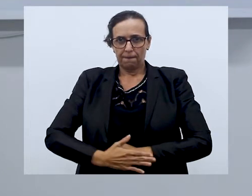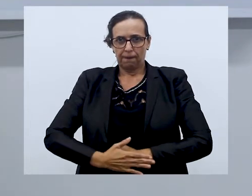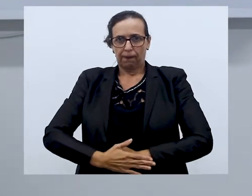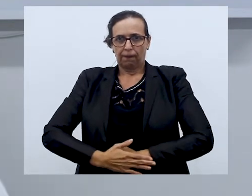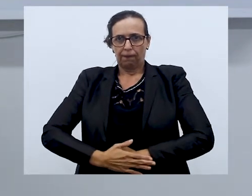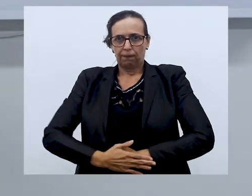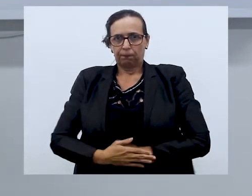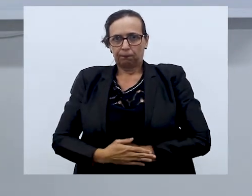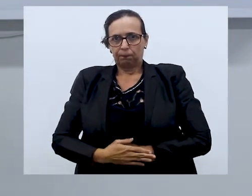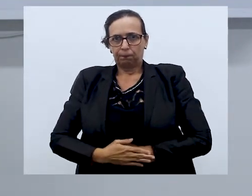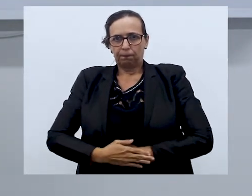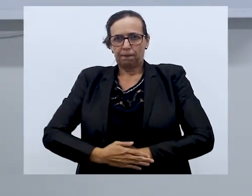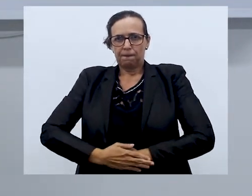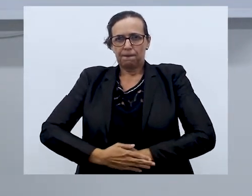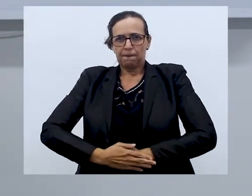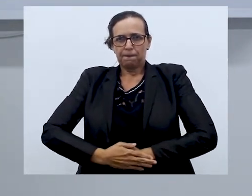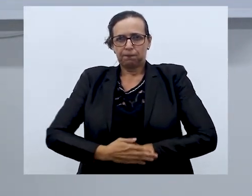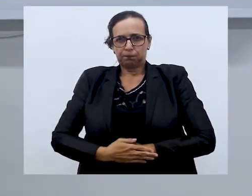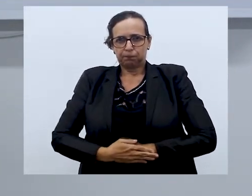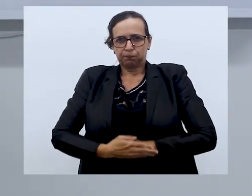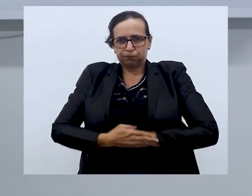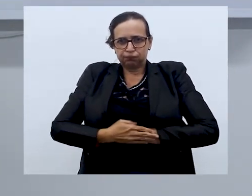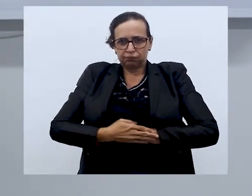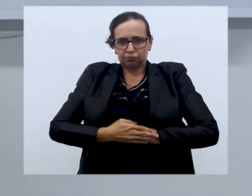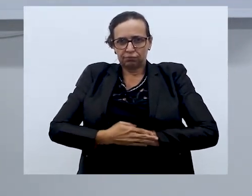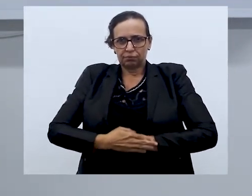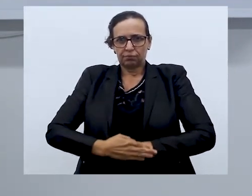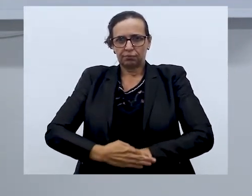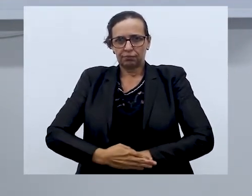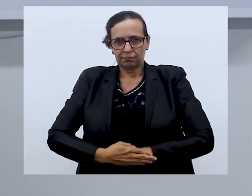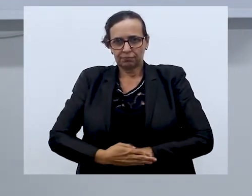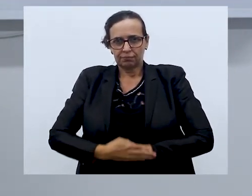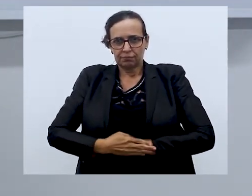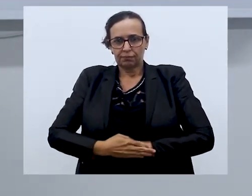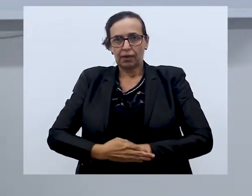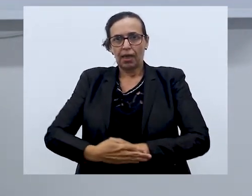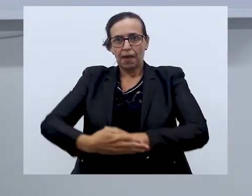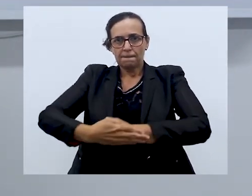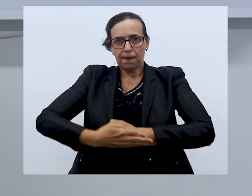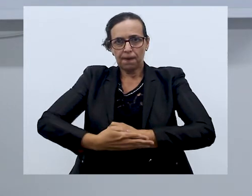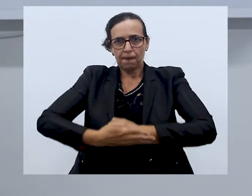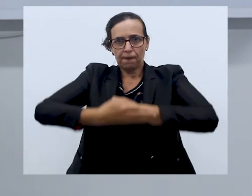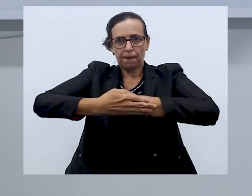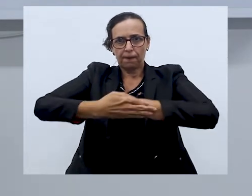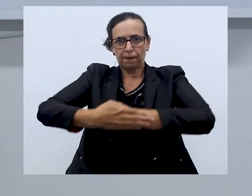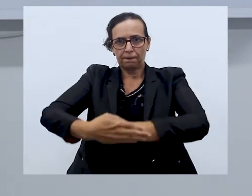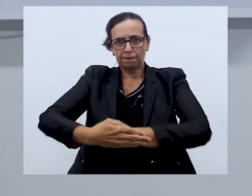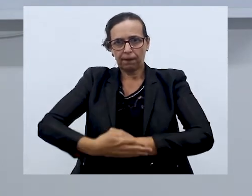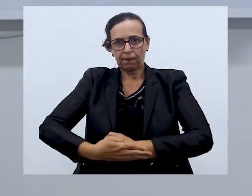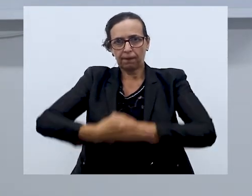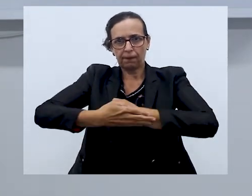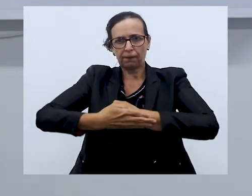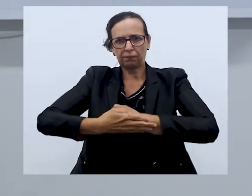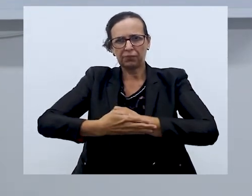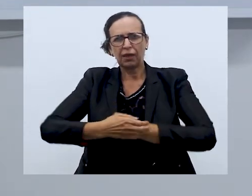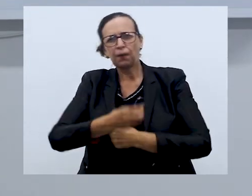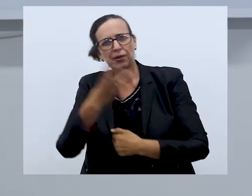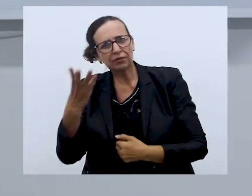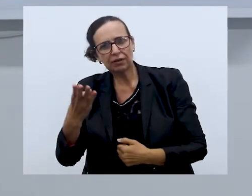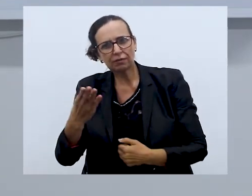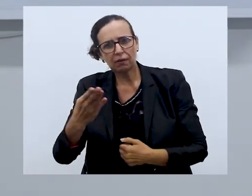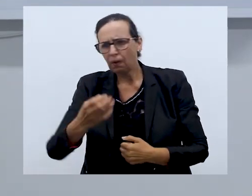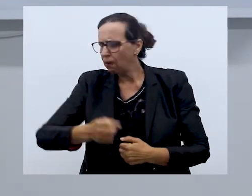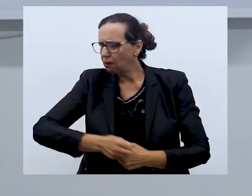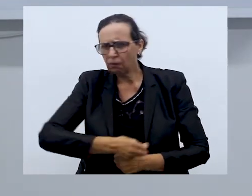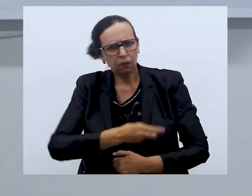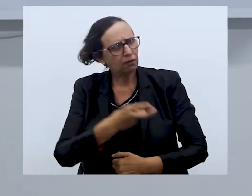A outra mão deve segurar, fazer uma forte pressão para dentro e para cima. Deve-se repetir esse processo quantas